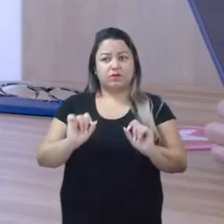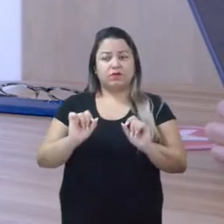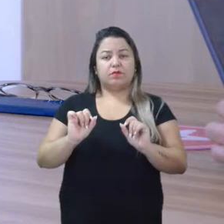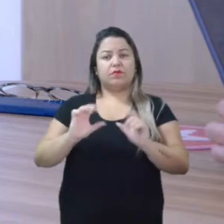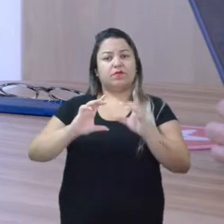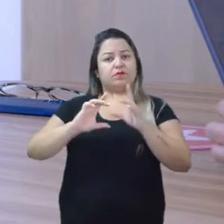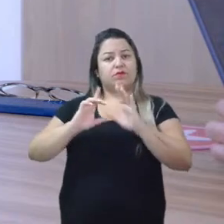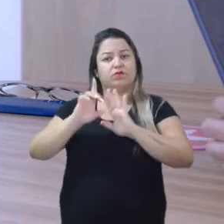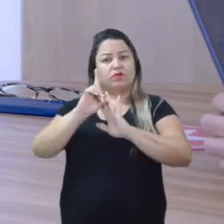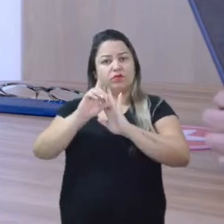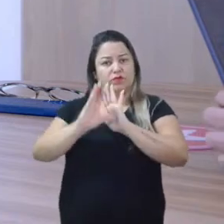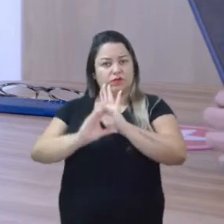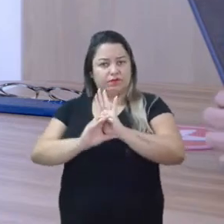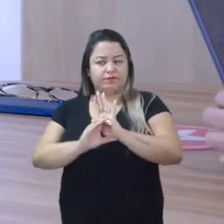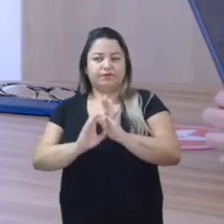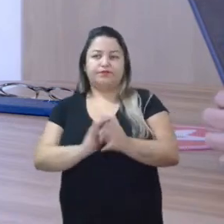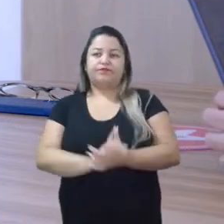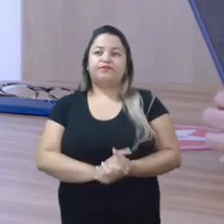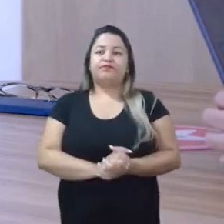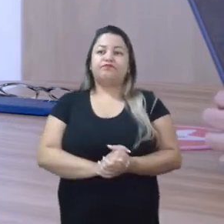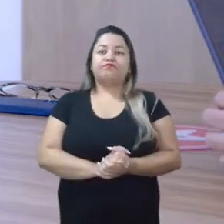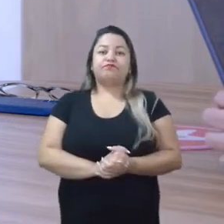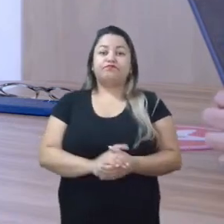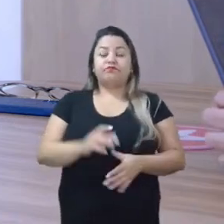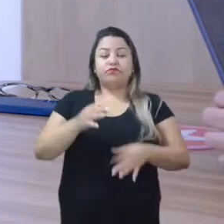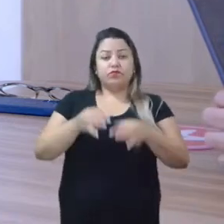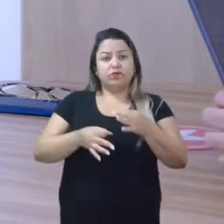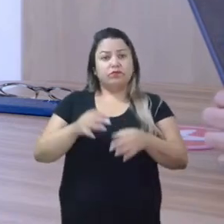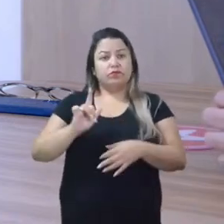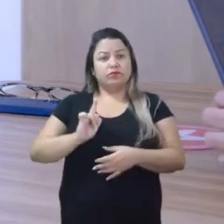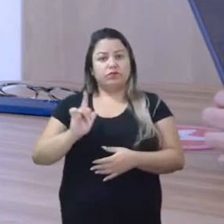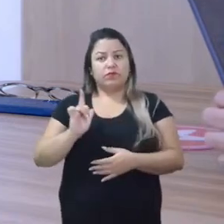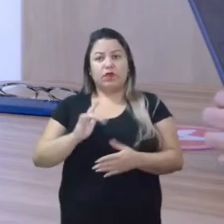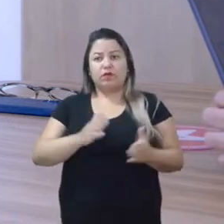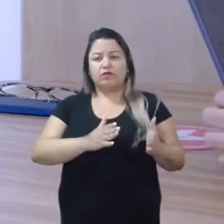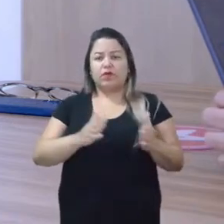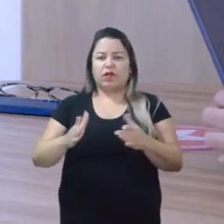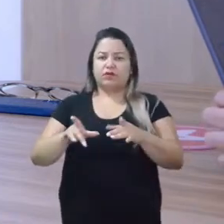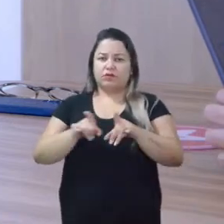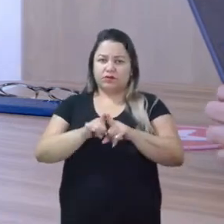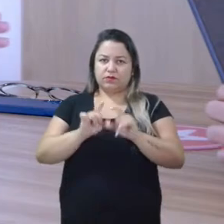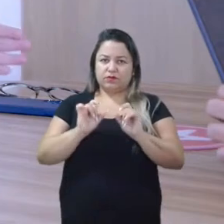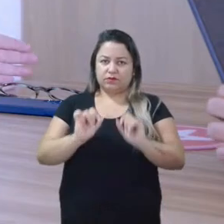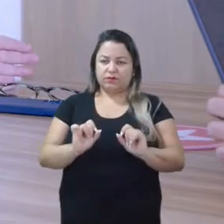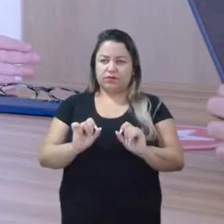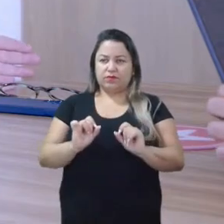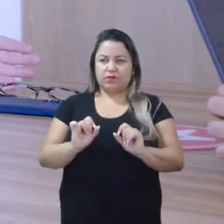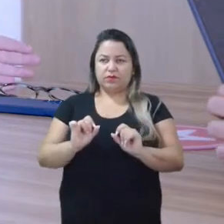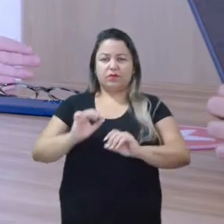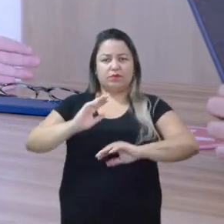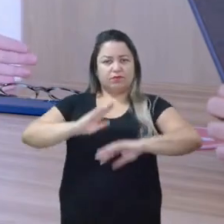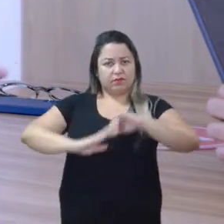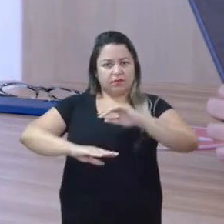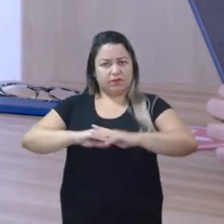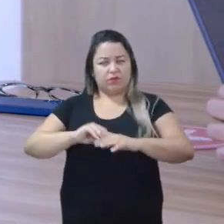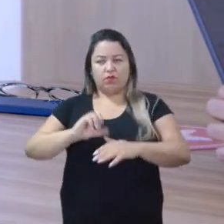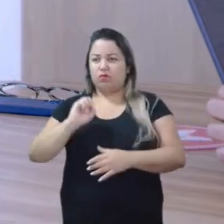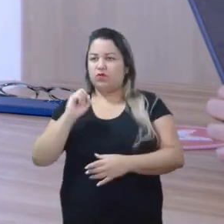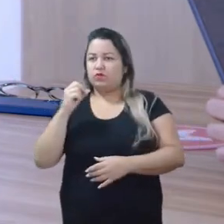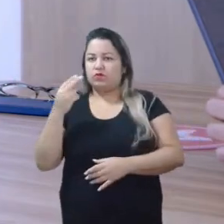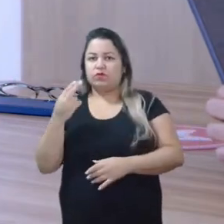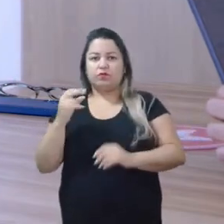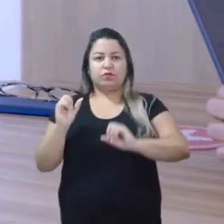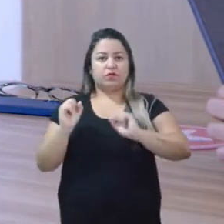medidas provisórias, e o Judiciário tem essa fase que também acaba entrando um pouquinho na atuação, seja do Poder Executivo,